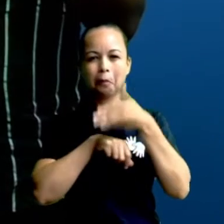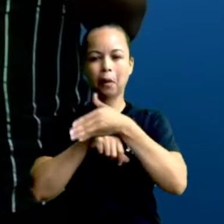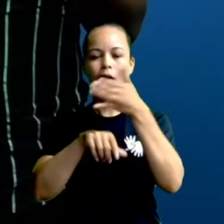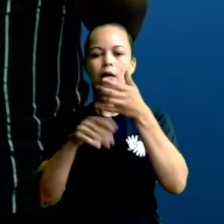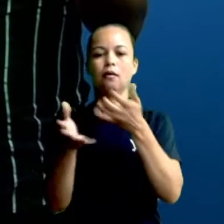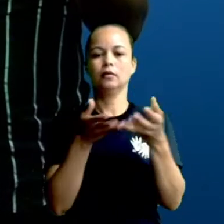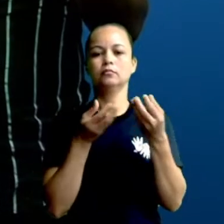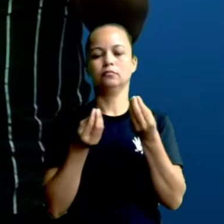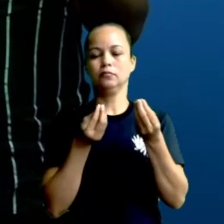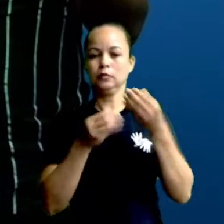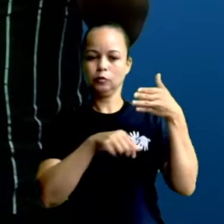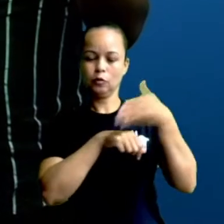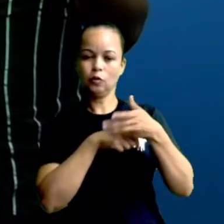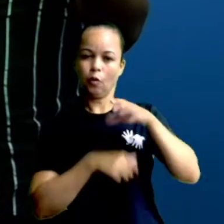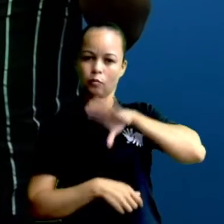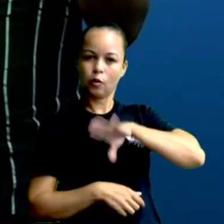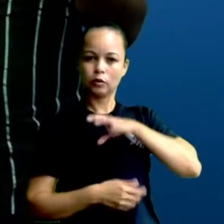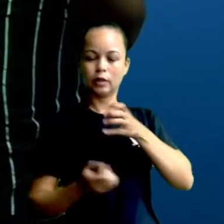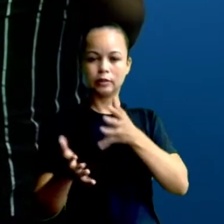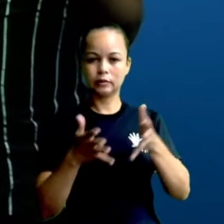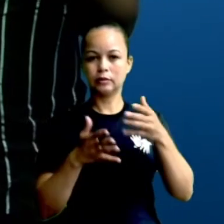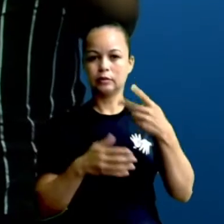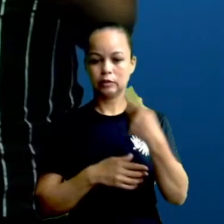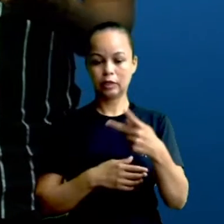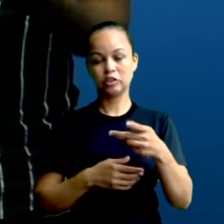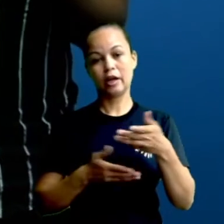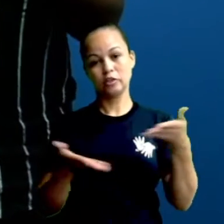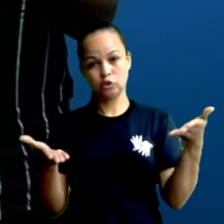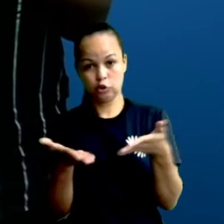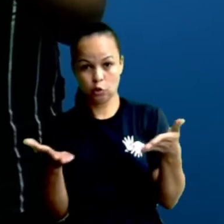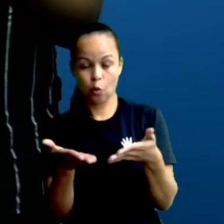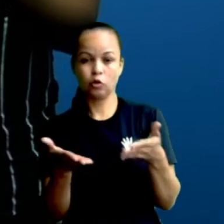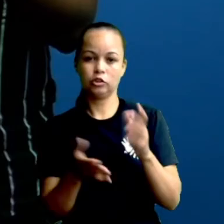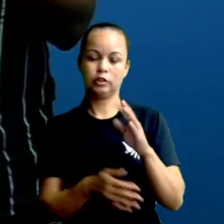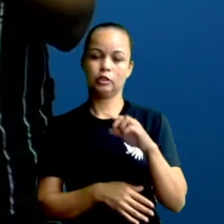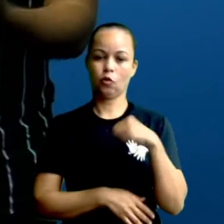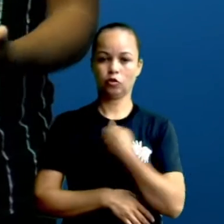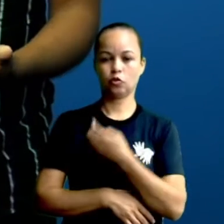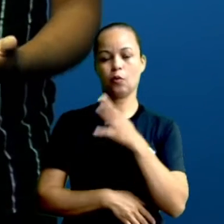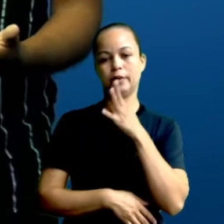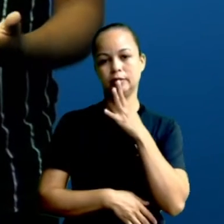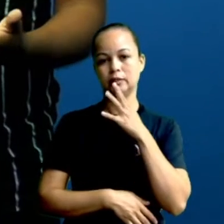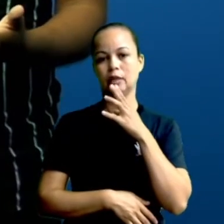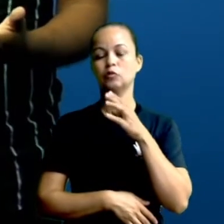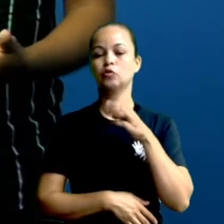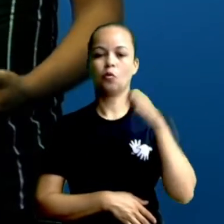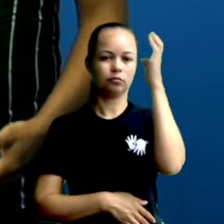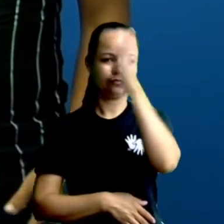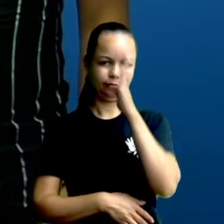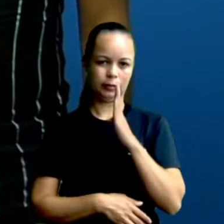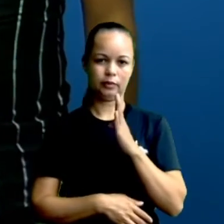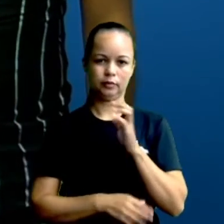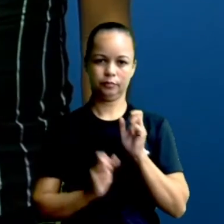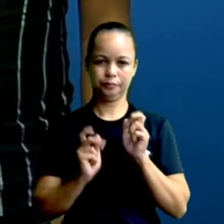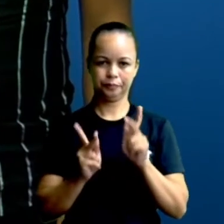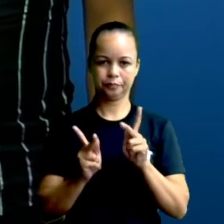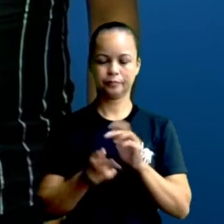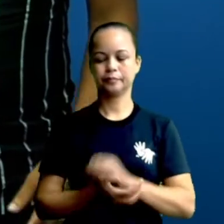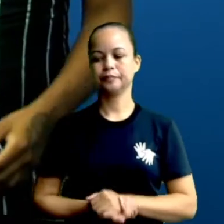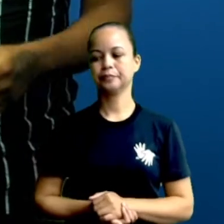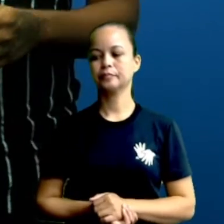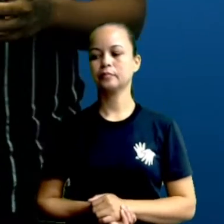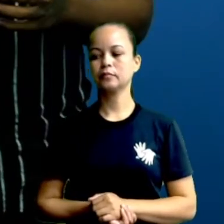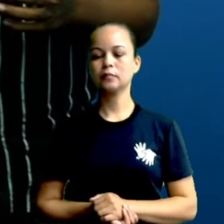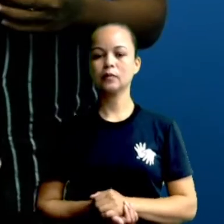sobre como ocorreu a invasão portuguesa nas terras que hoje a gente conhece por Brasil, beleza? Então vamos